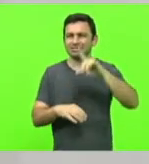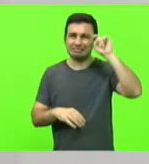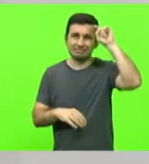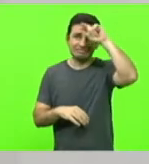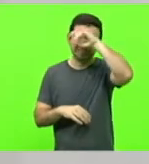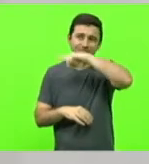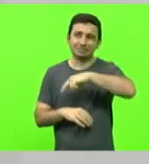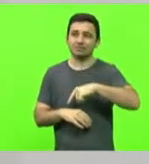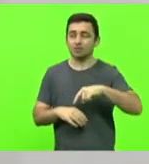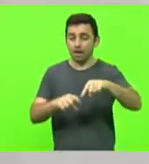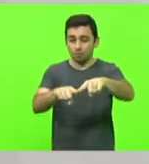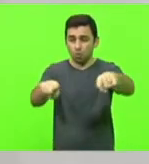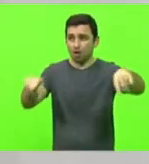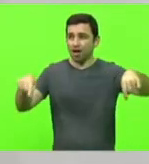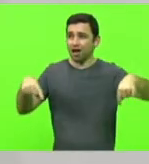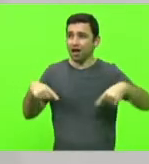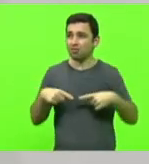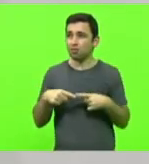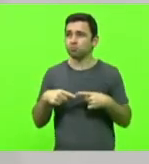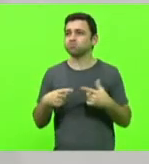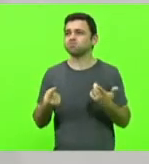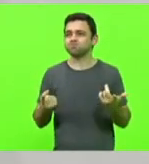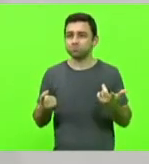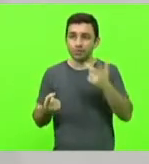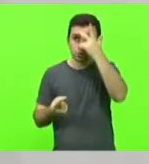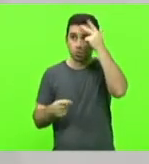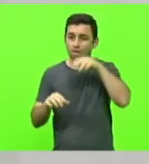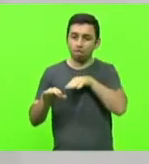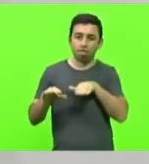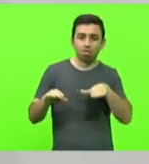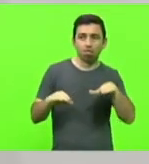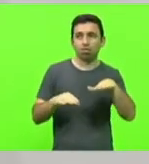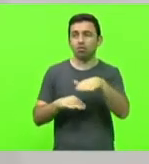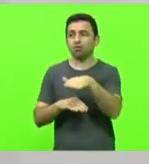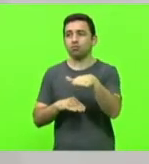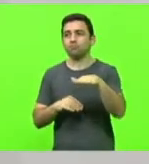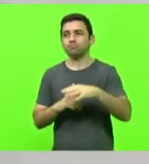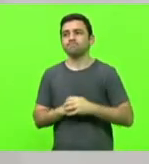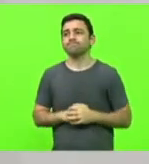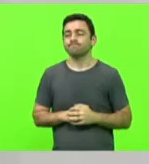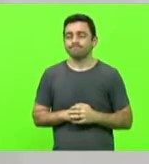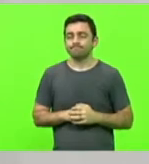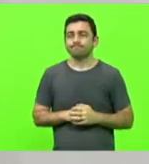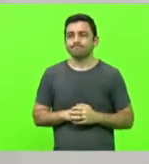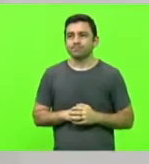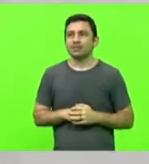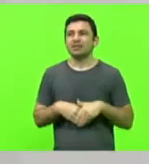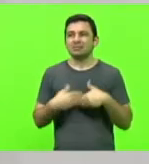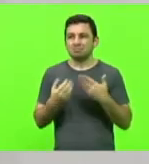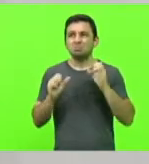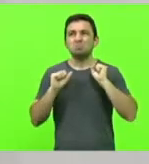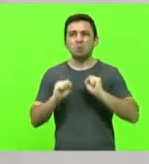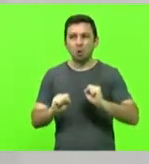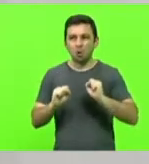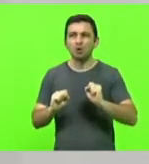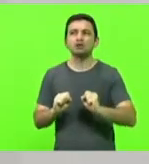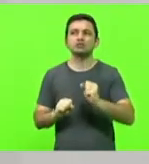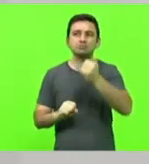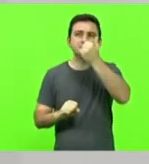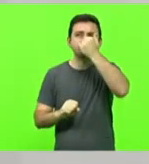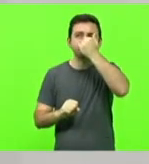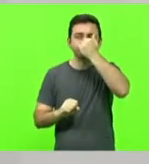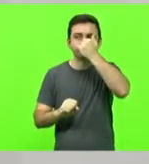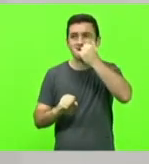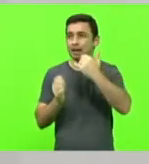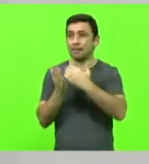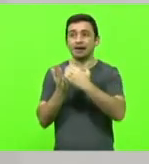É cratera que faz as pessoas terem que trafegar pelo acostamento. O risco de acidente lá em cima. Não